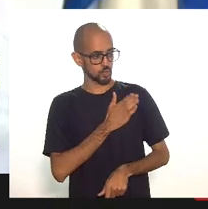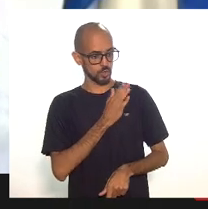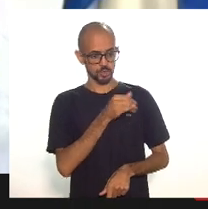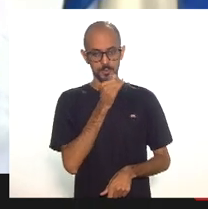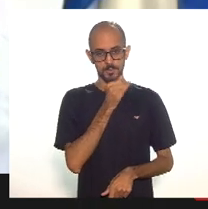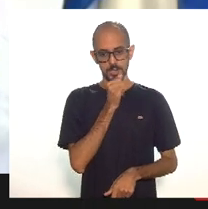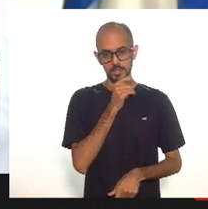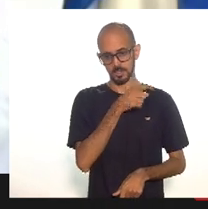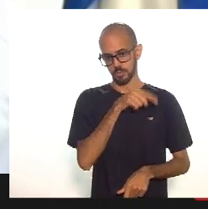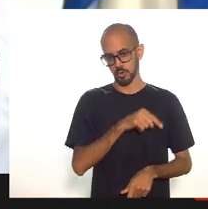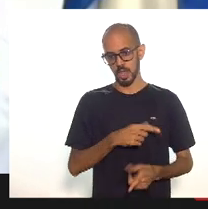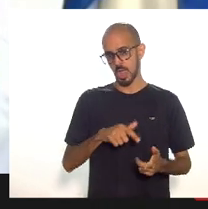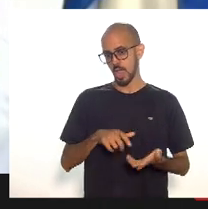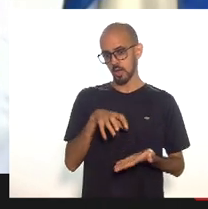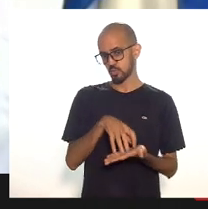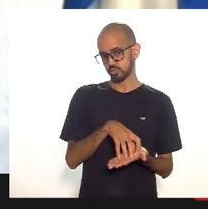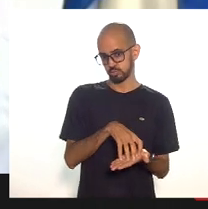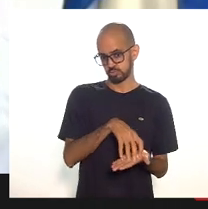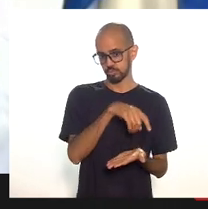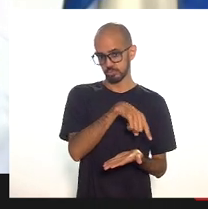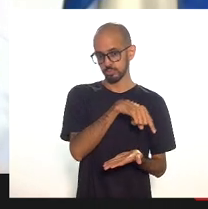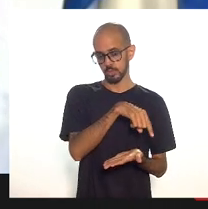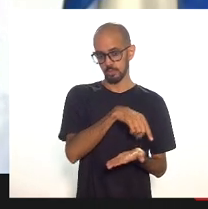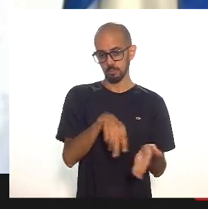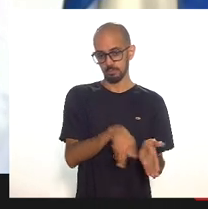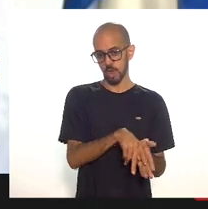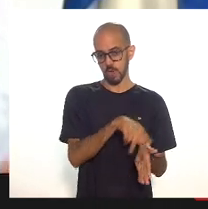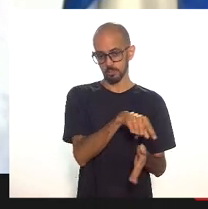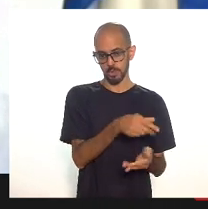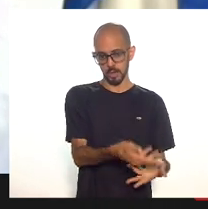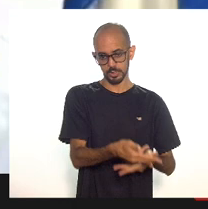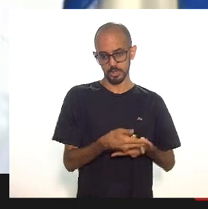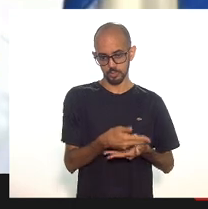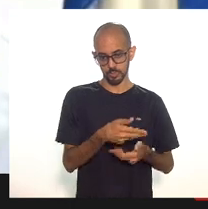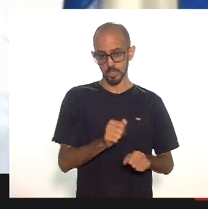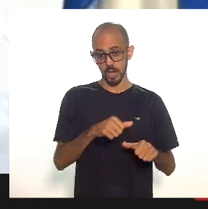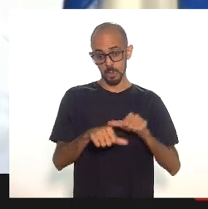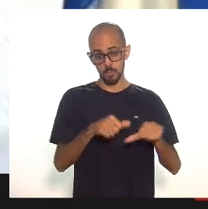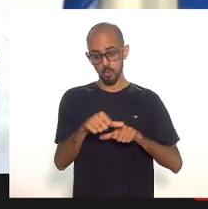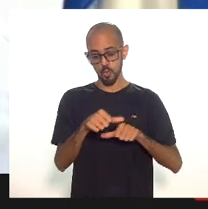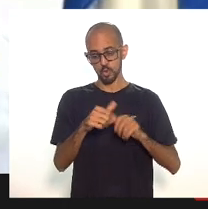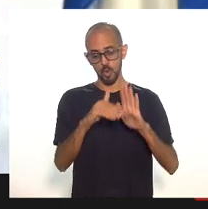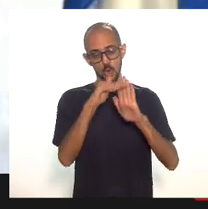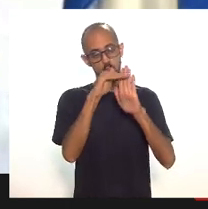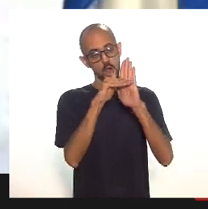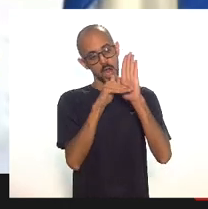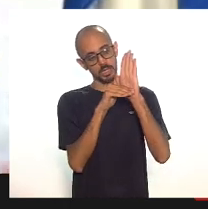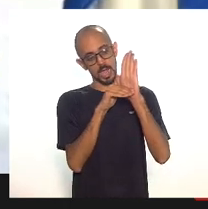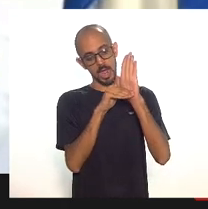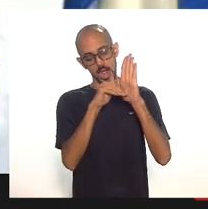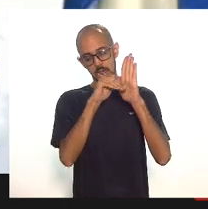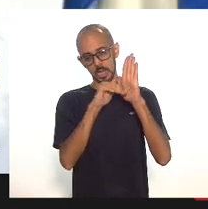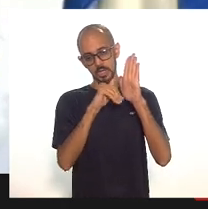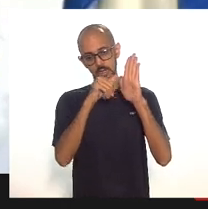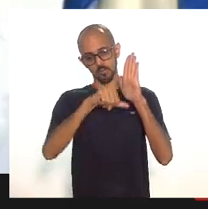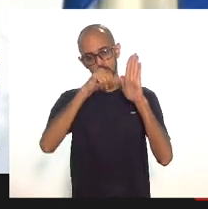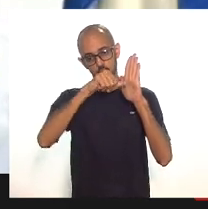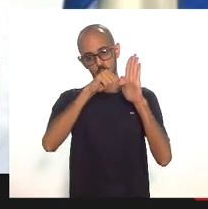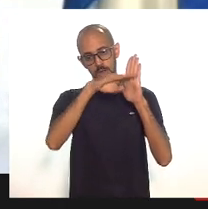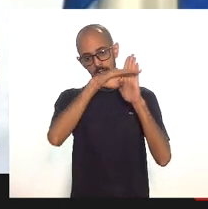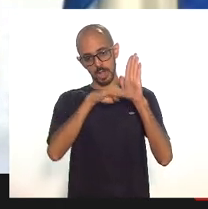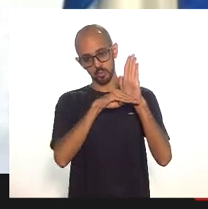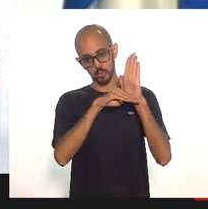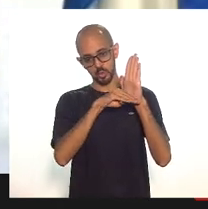que é a antiga unidade coronariana, ela desceu, ela mudou de andar dentro do hospital e a unidade antiga